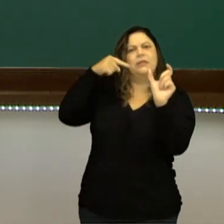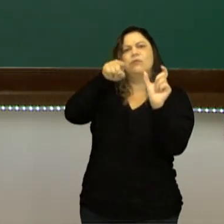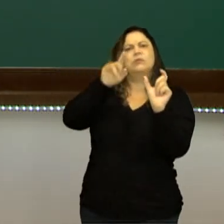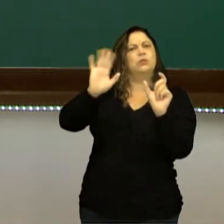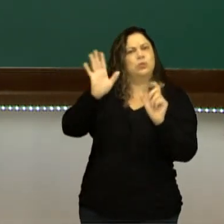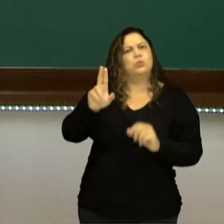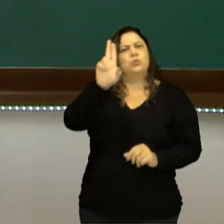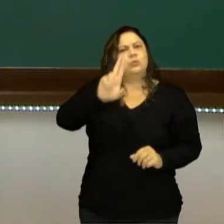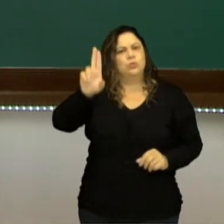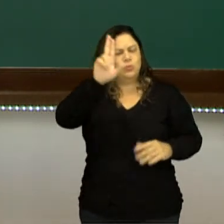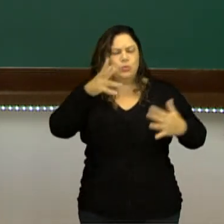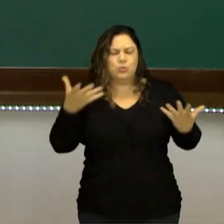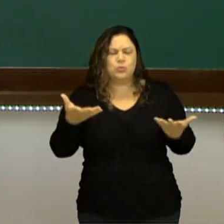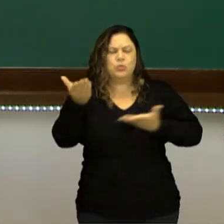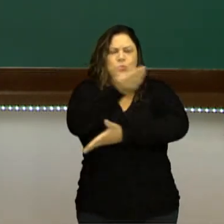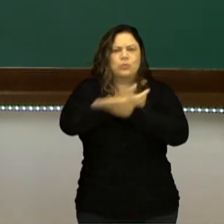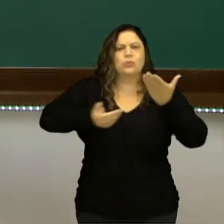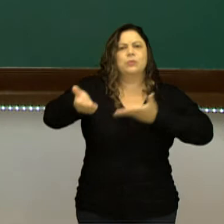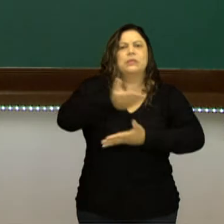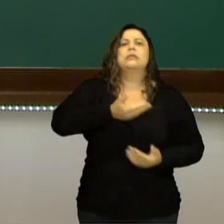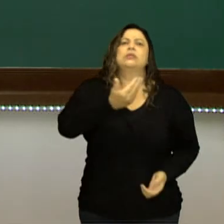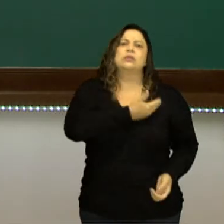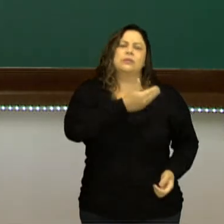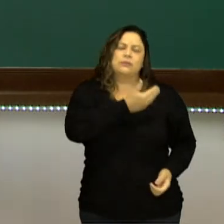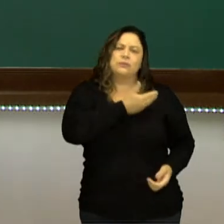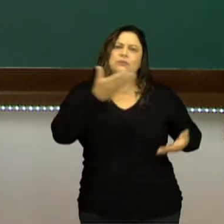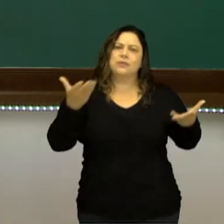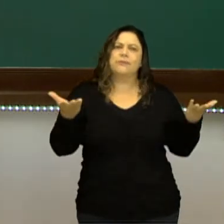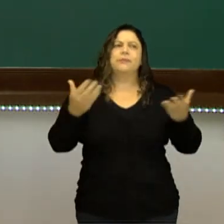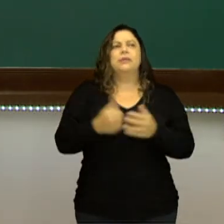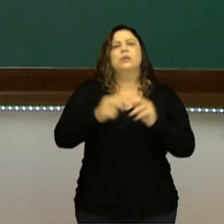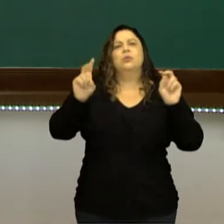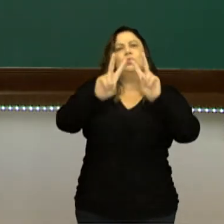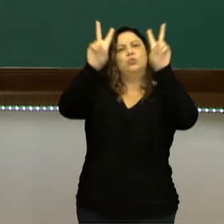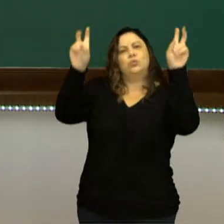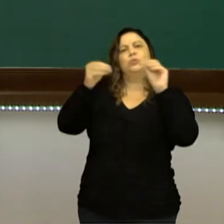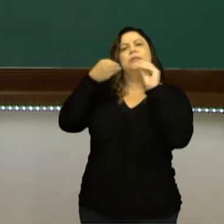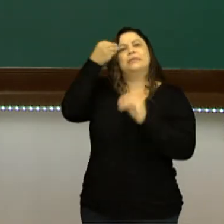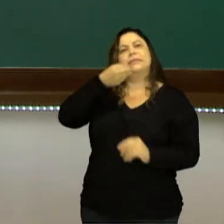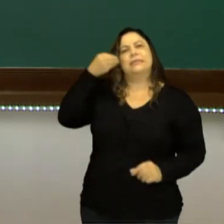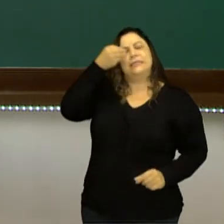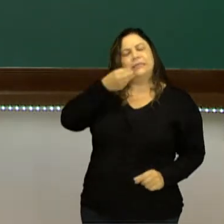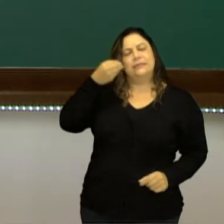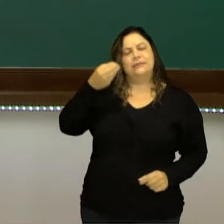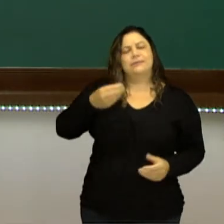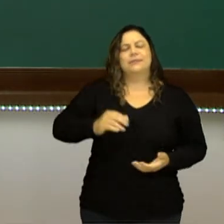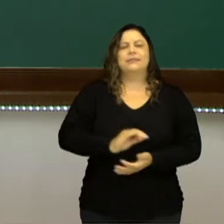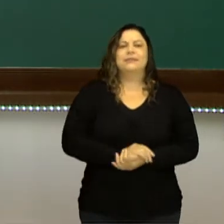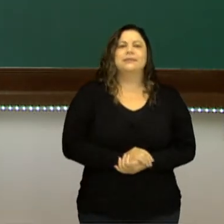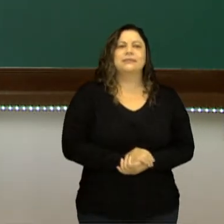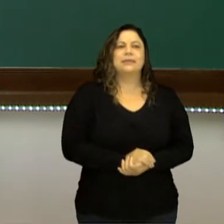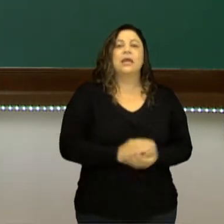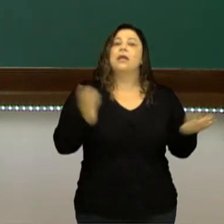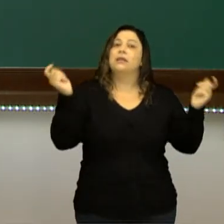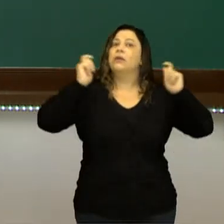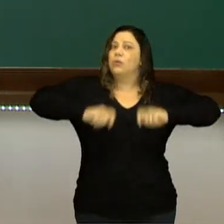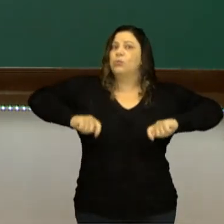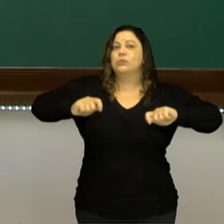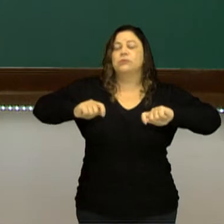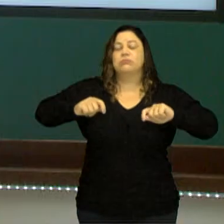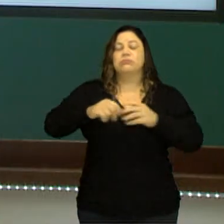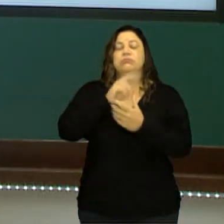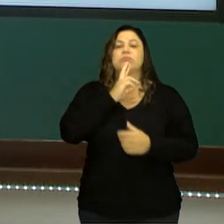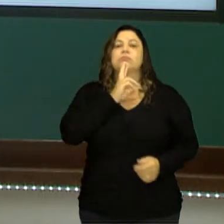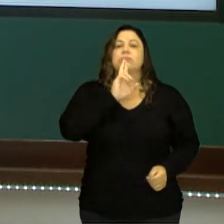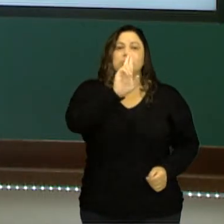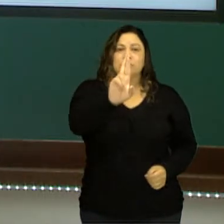técnica, compartilhe com os teus colegas, né? Sobre essa sua experiência com o mapa mental. Então, a possibilidade aqui de